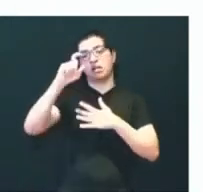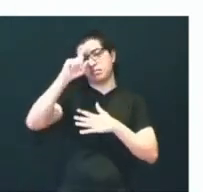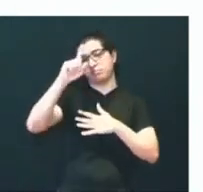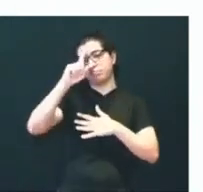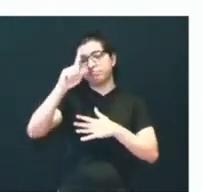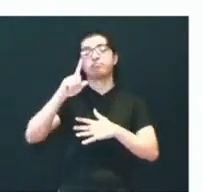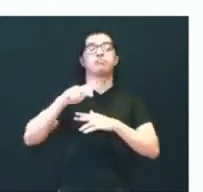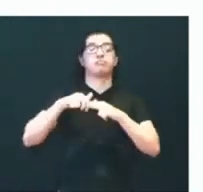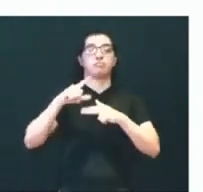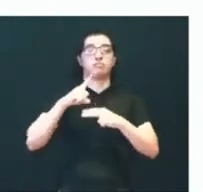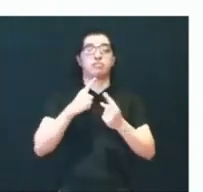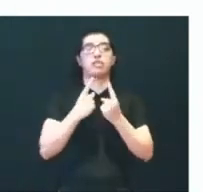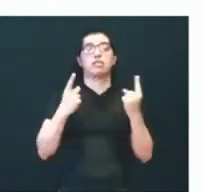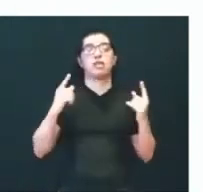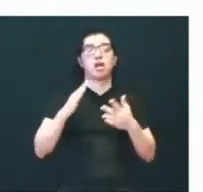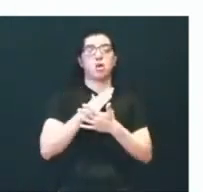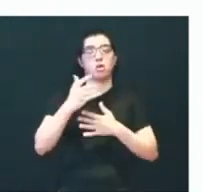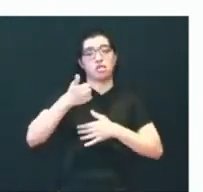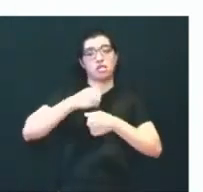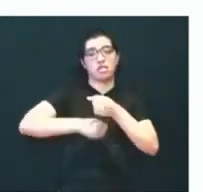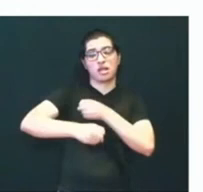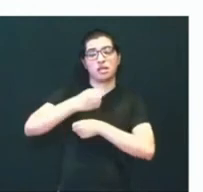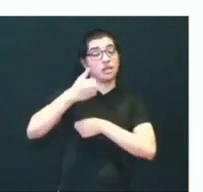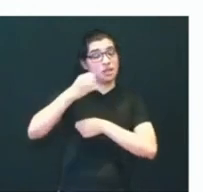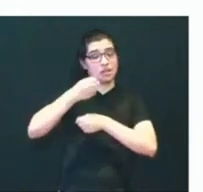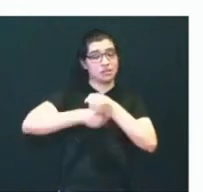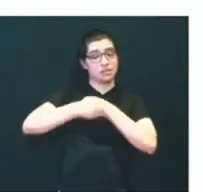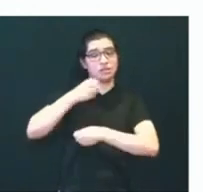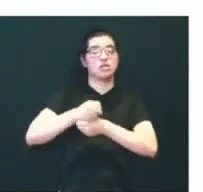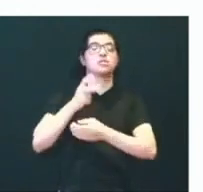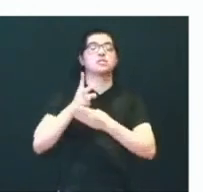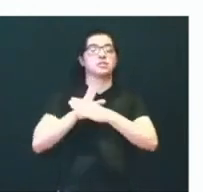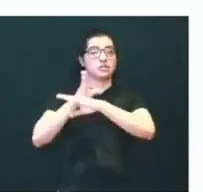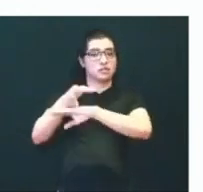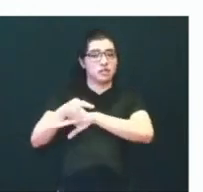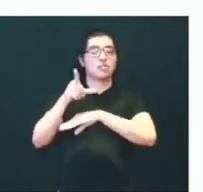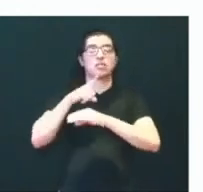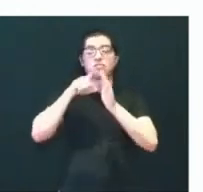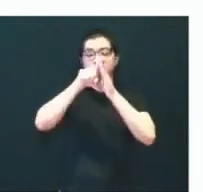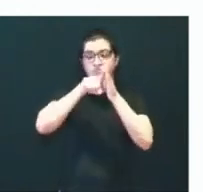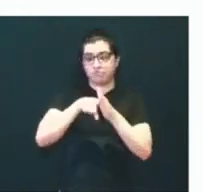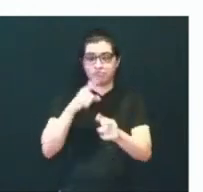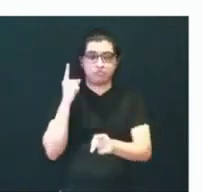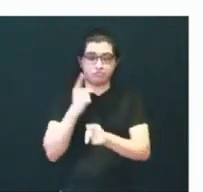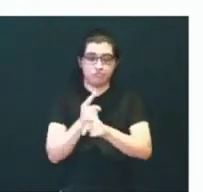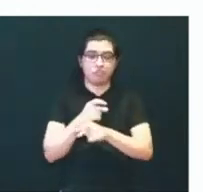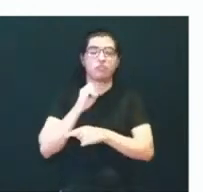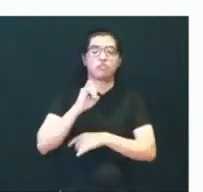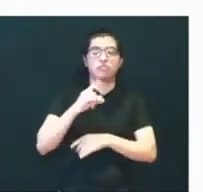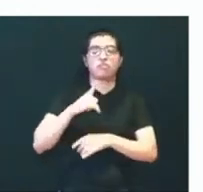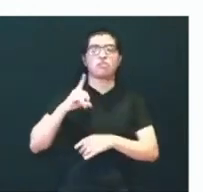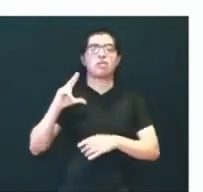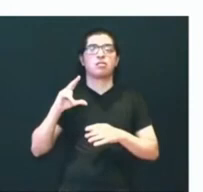gente tem paciente aqui que transplantou há mais de 10 anos, que sempre vai à unidade fazer consulta, saber como é que está, saber a